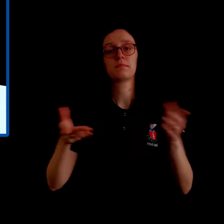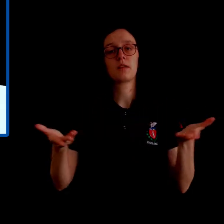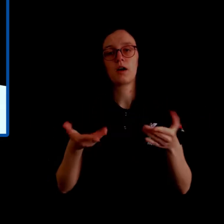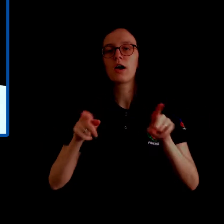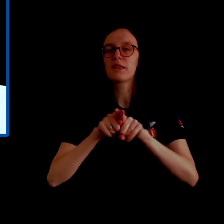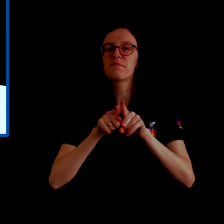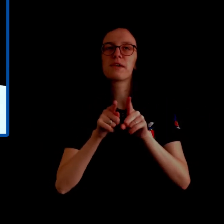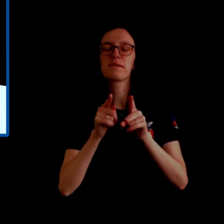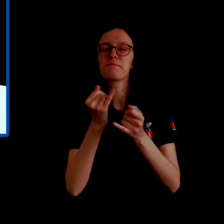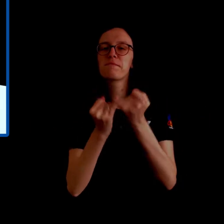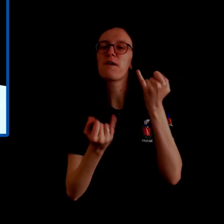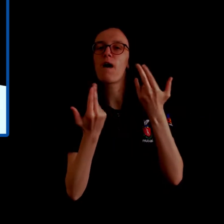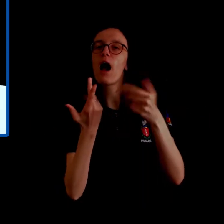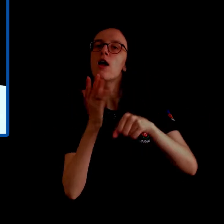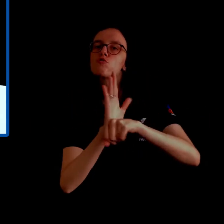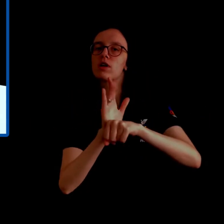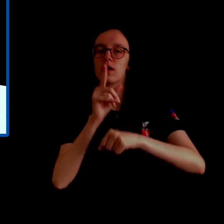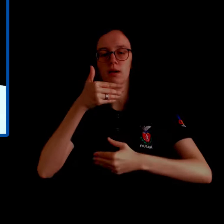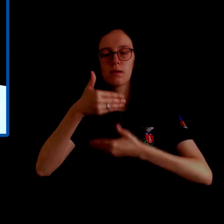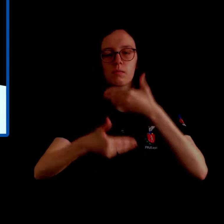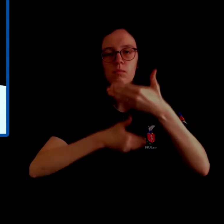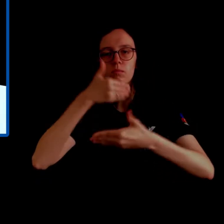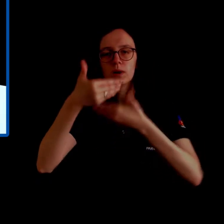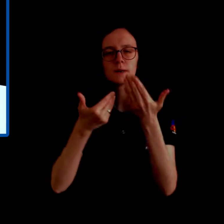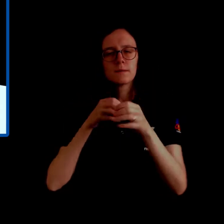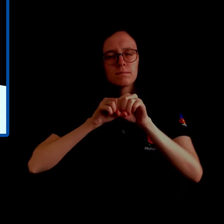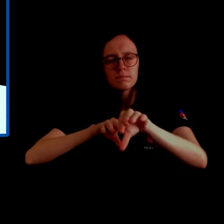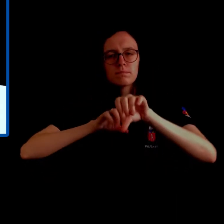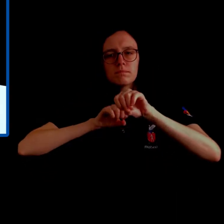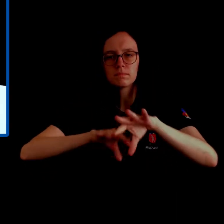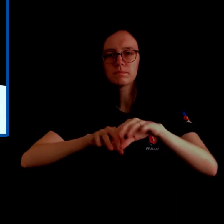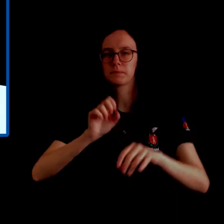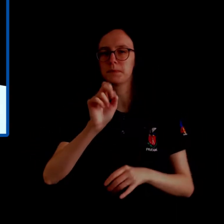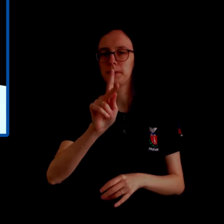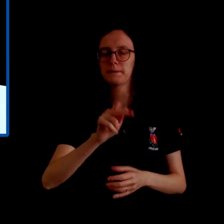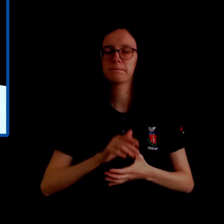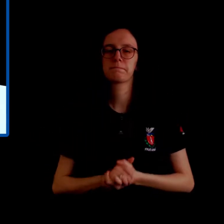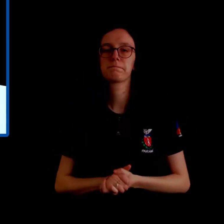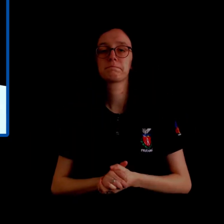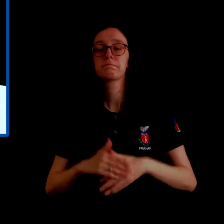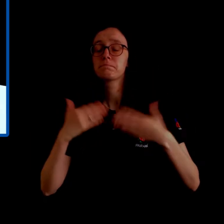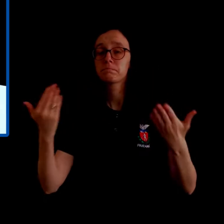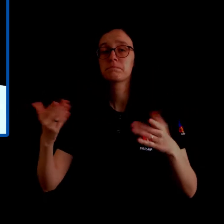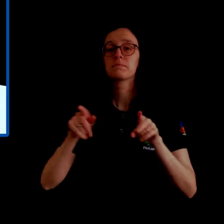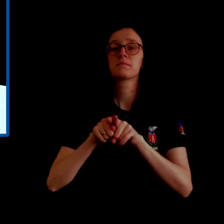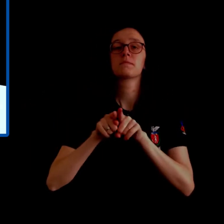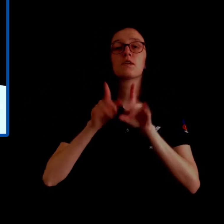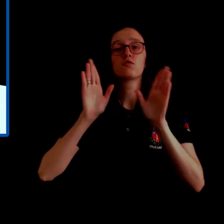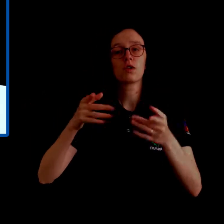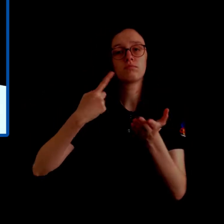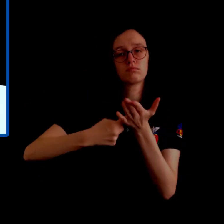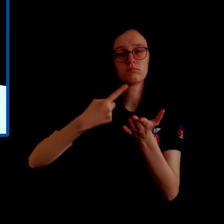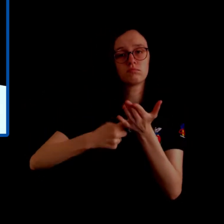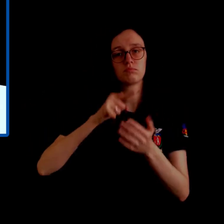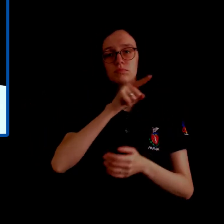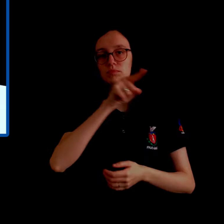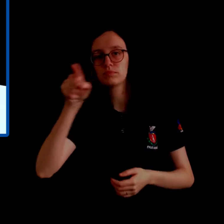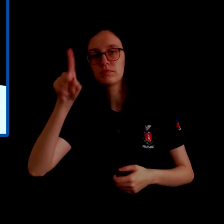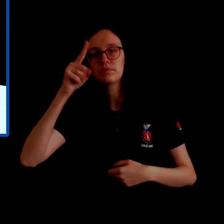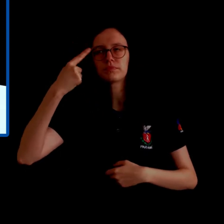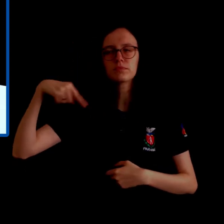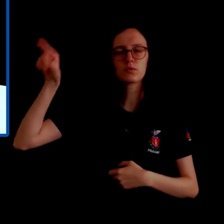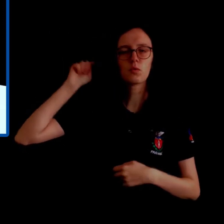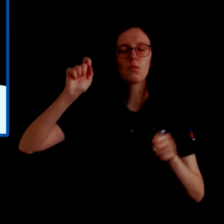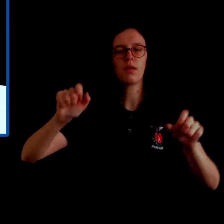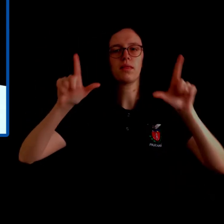forma, ajudá-los aí nesse processo de formação, tá certo? Então, a gente tinha combinado com vocês na última